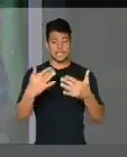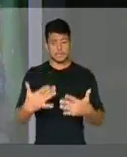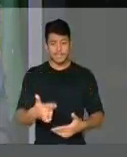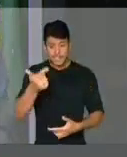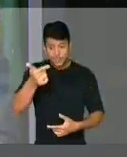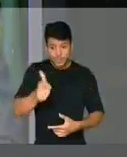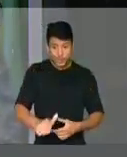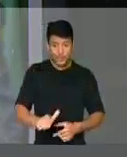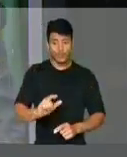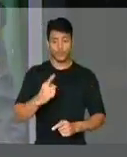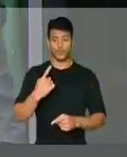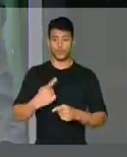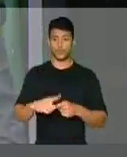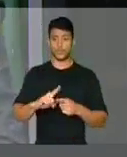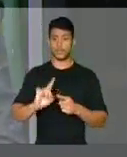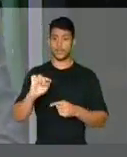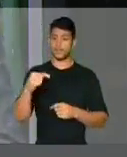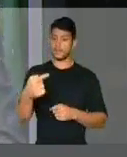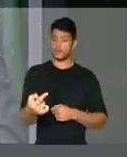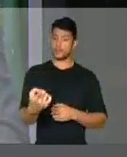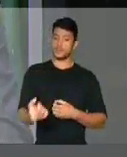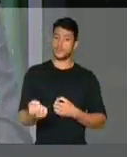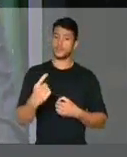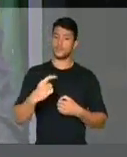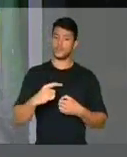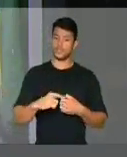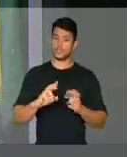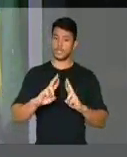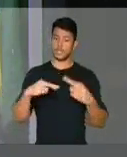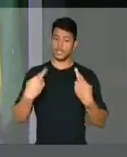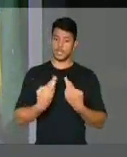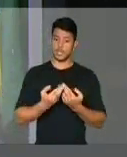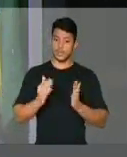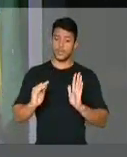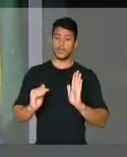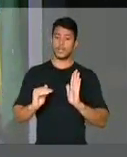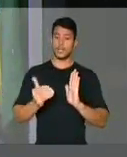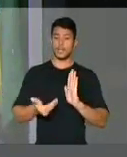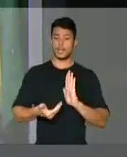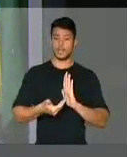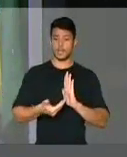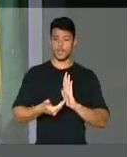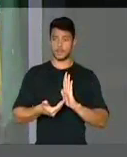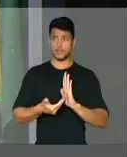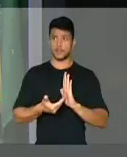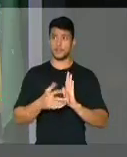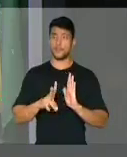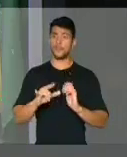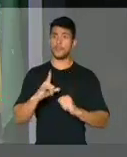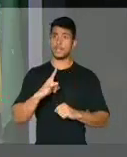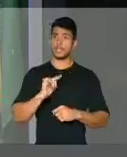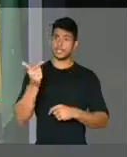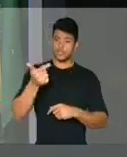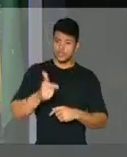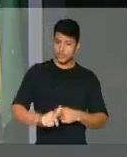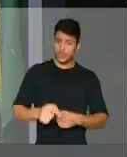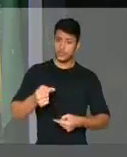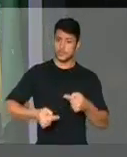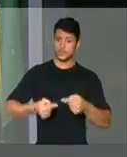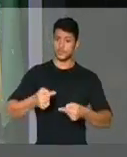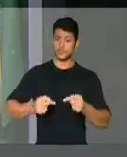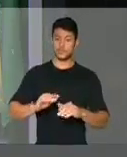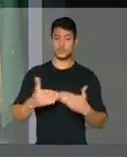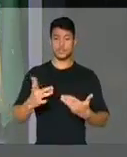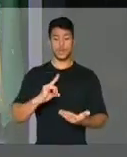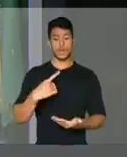disso e daqui a pouco, quando voltarmos à reunião da Câmara dos Deputados, nós voltaremos a falar. Então nós